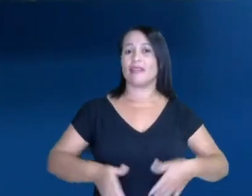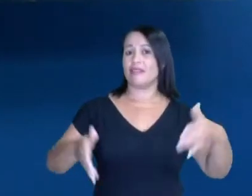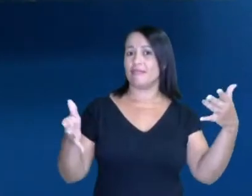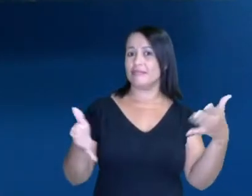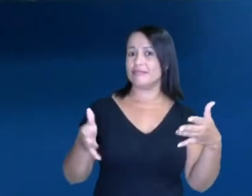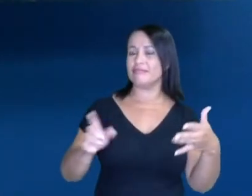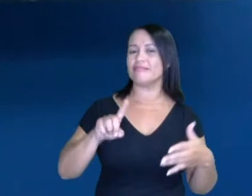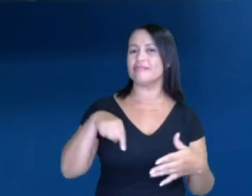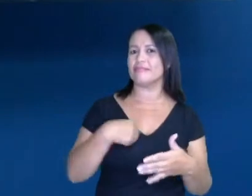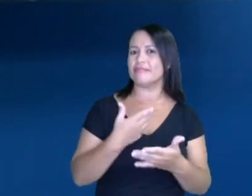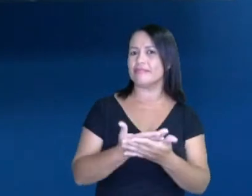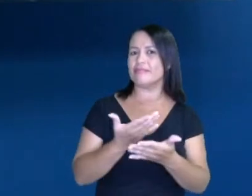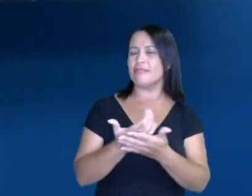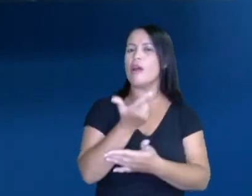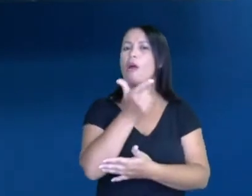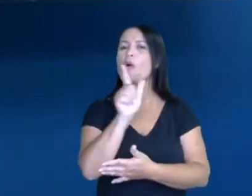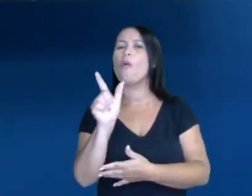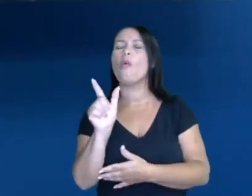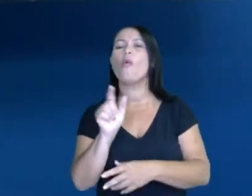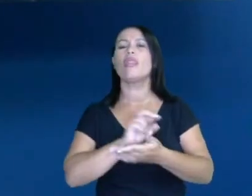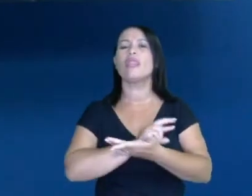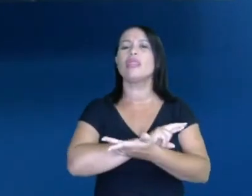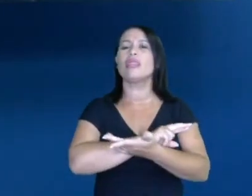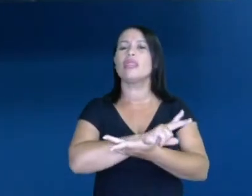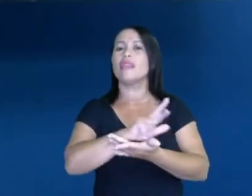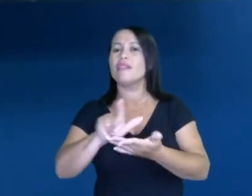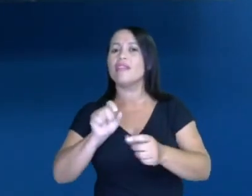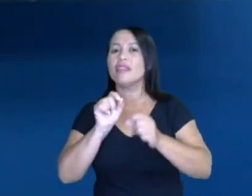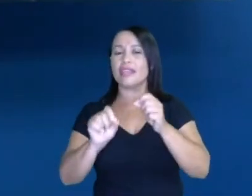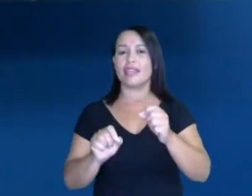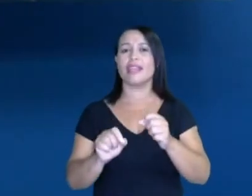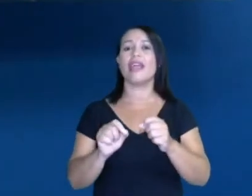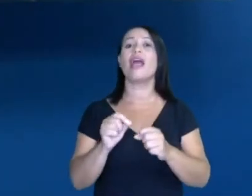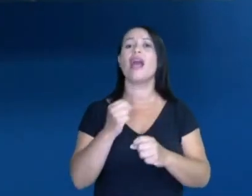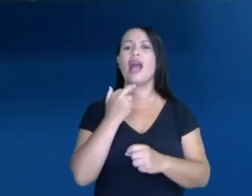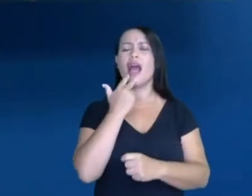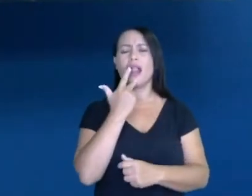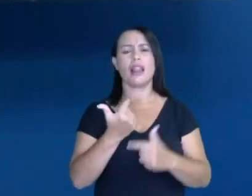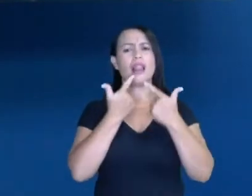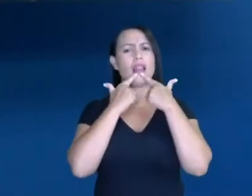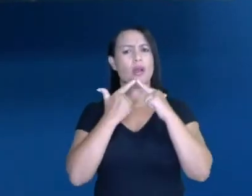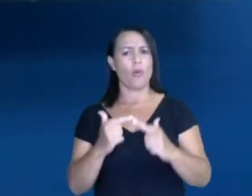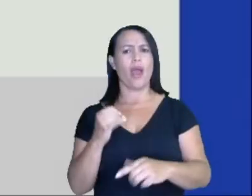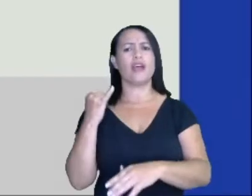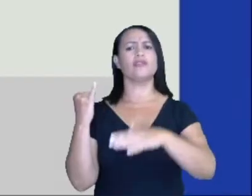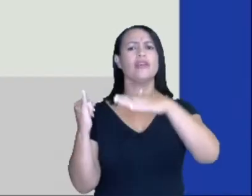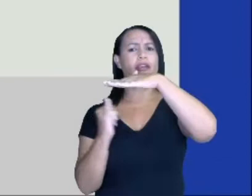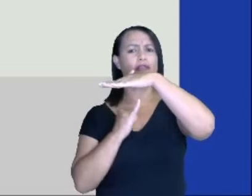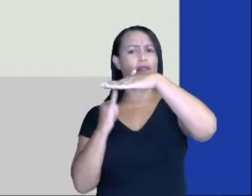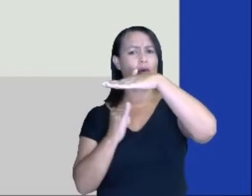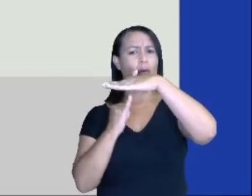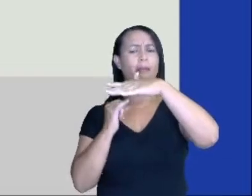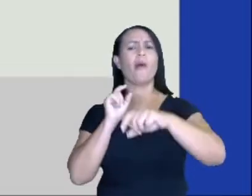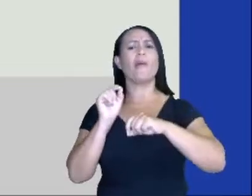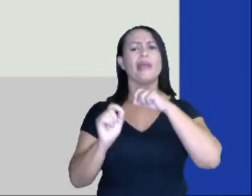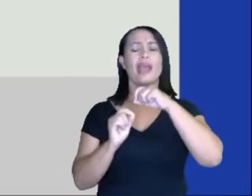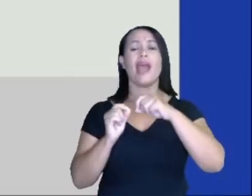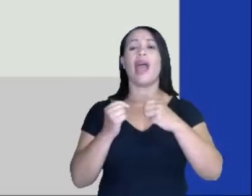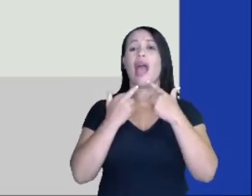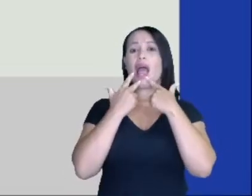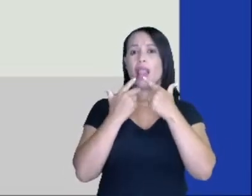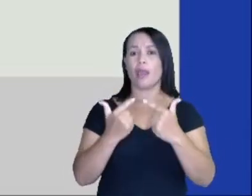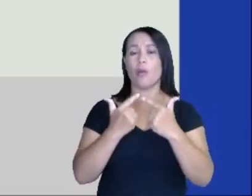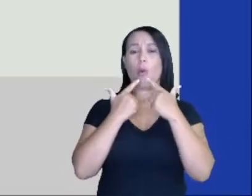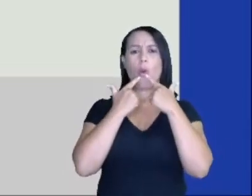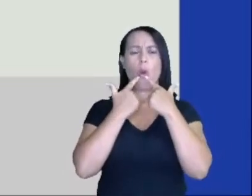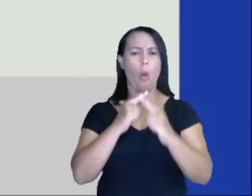vamos estudar a outra variante, que é a linguagem informal. E o que é a linguagem informal? A linguagem informal